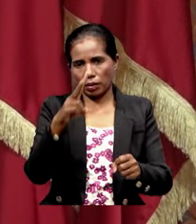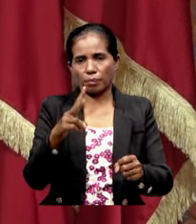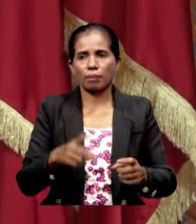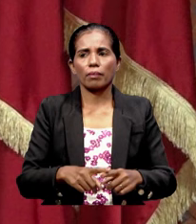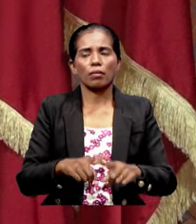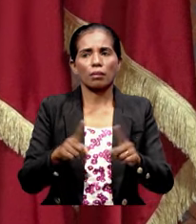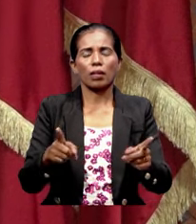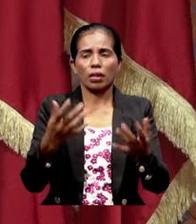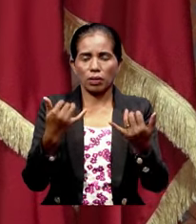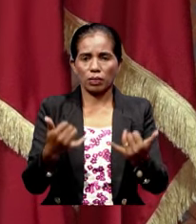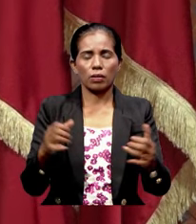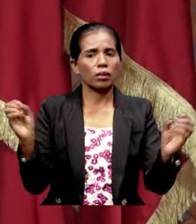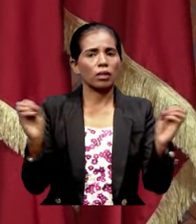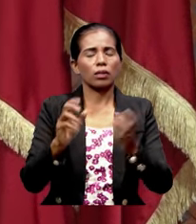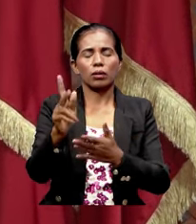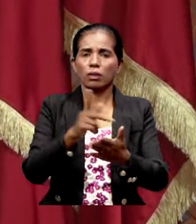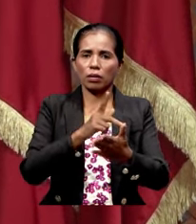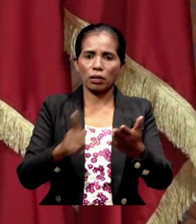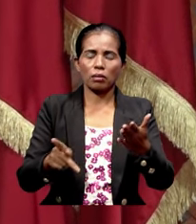Mas agora ainda não é los crimes de sangue.